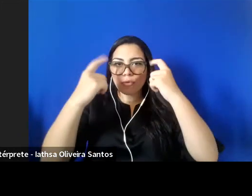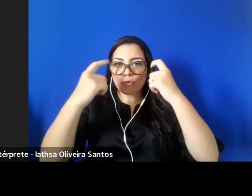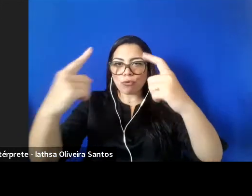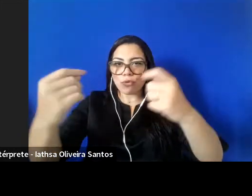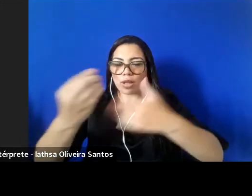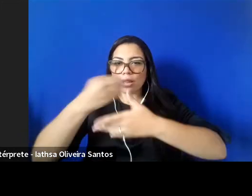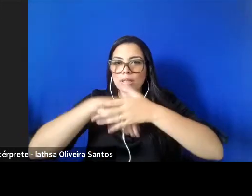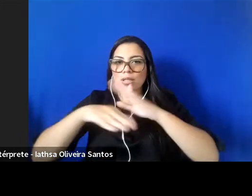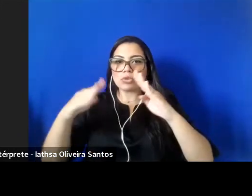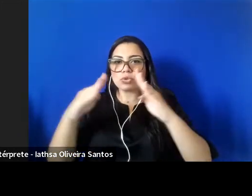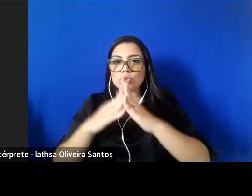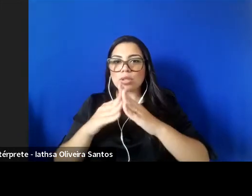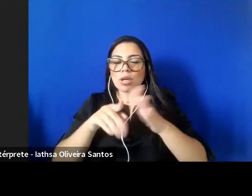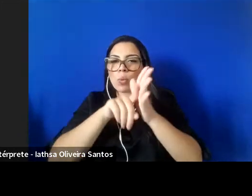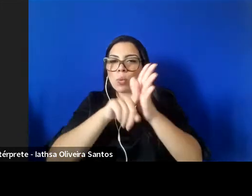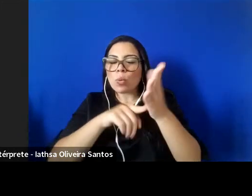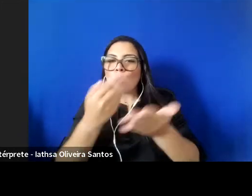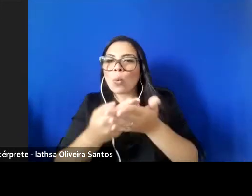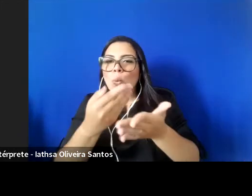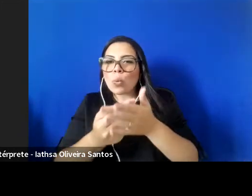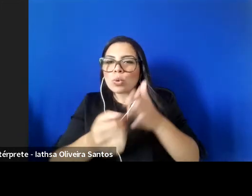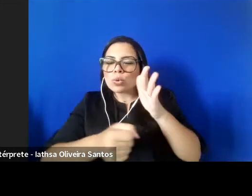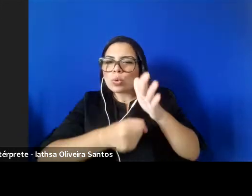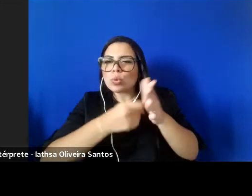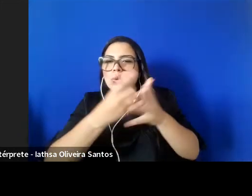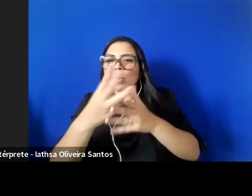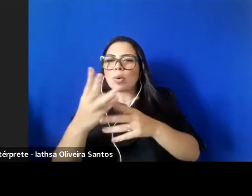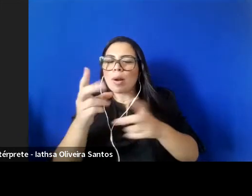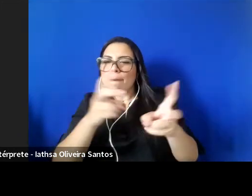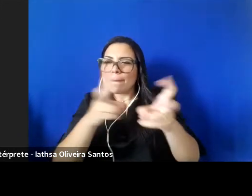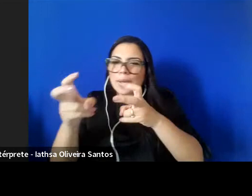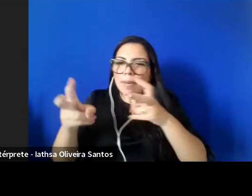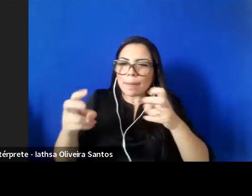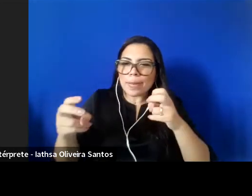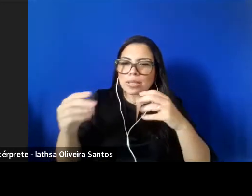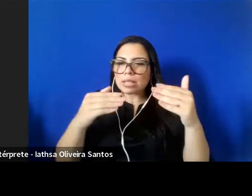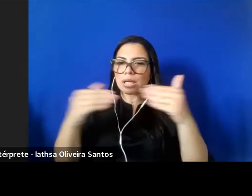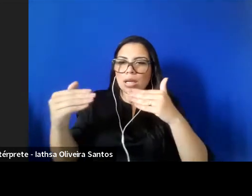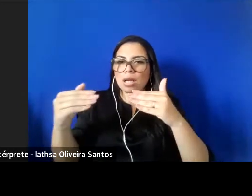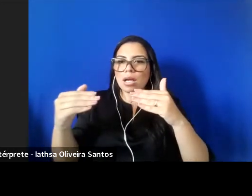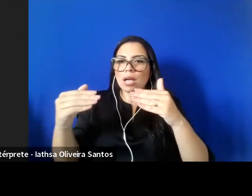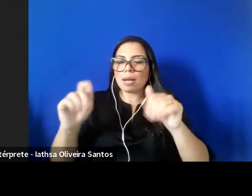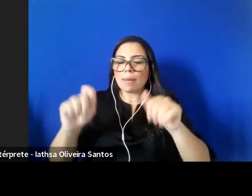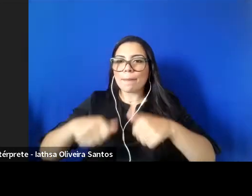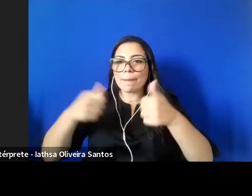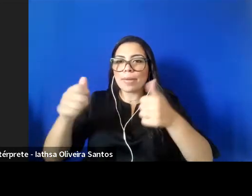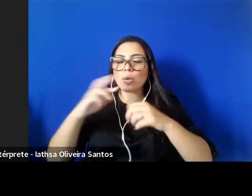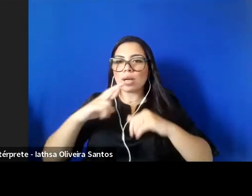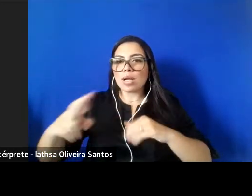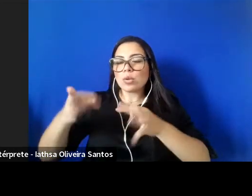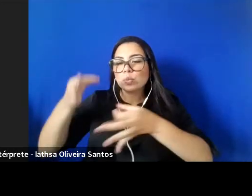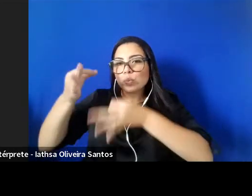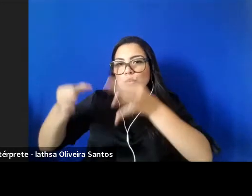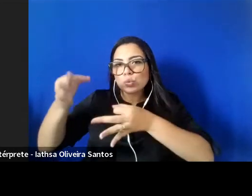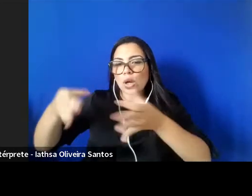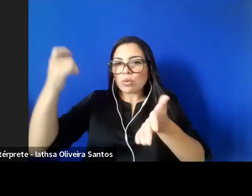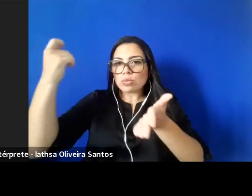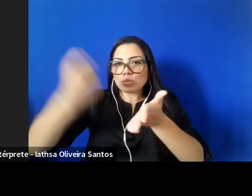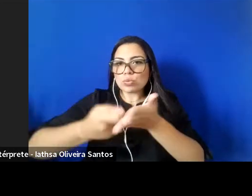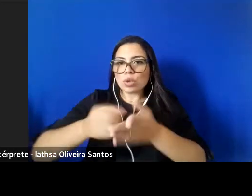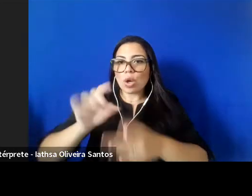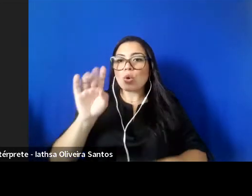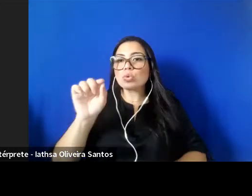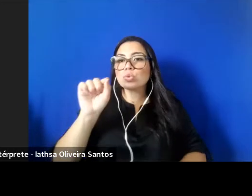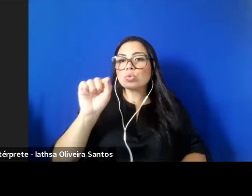estudo qualitativo para identificar as barreiras e aprimorar a resposta do Poder Judiciário. Eu só gostaria de